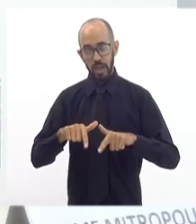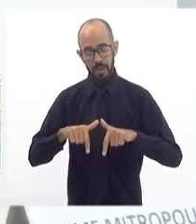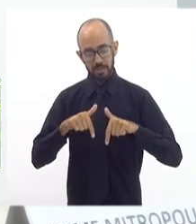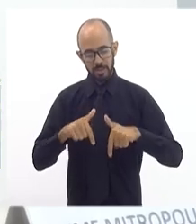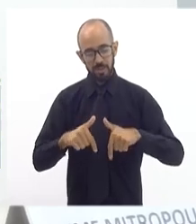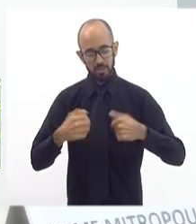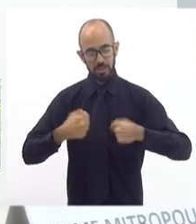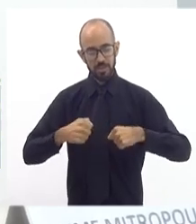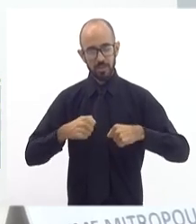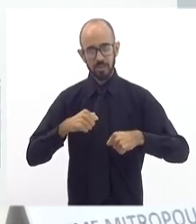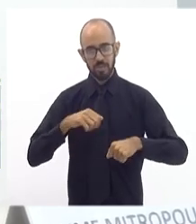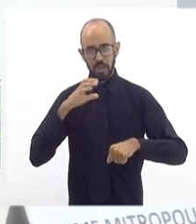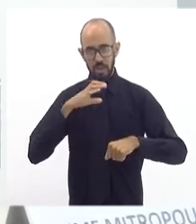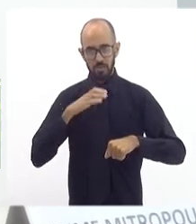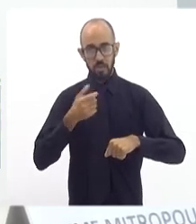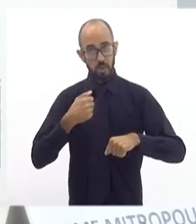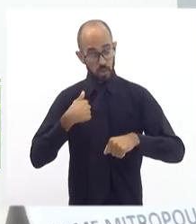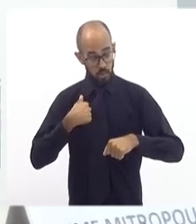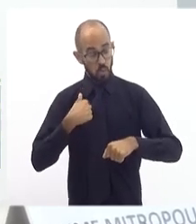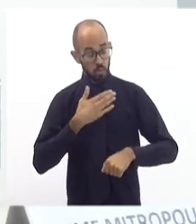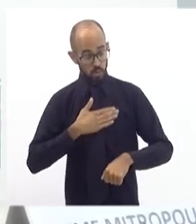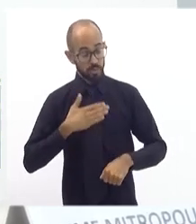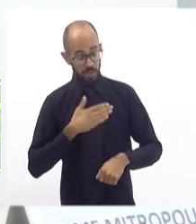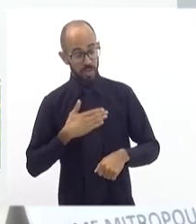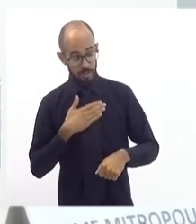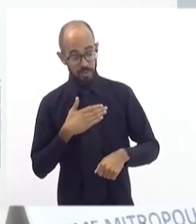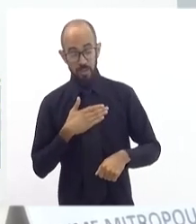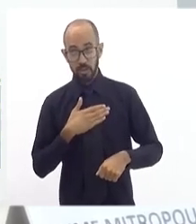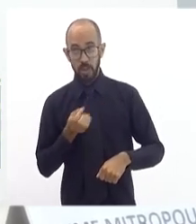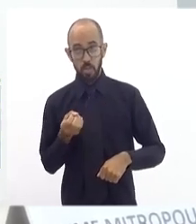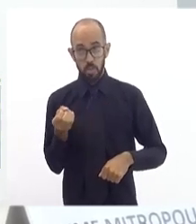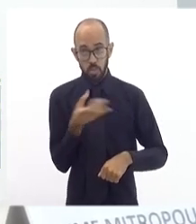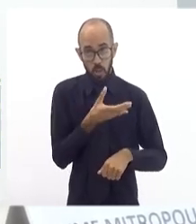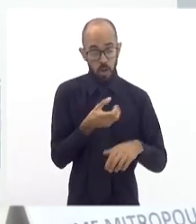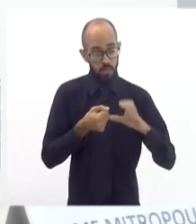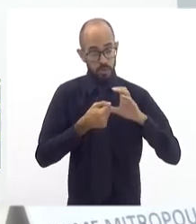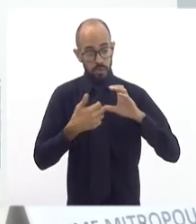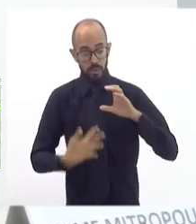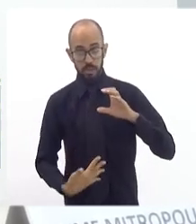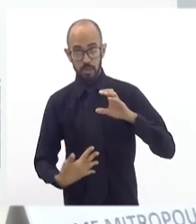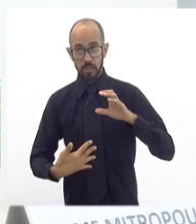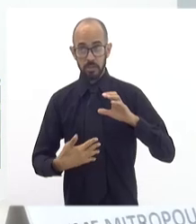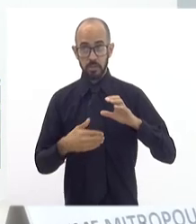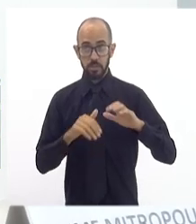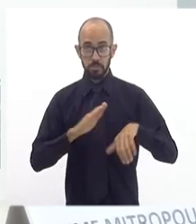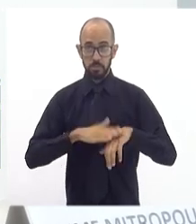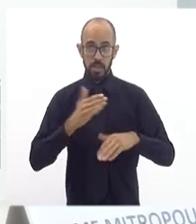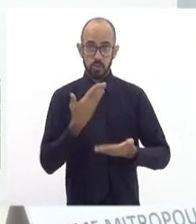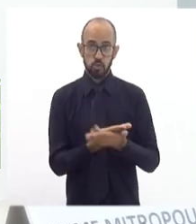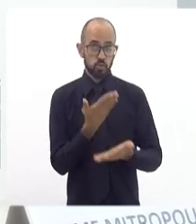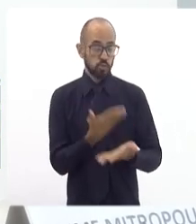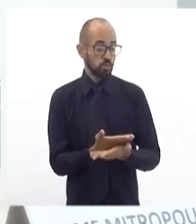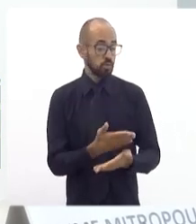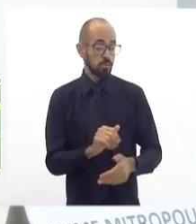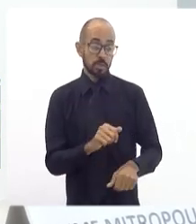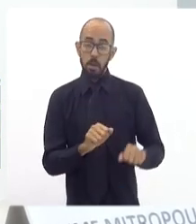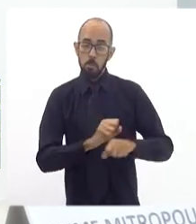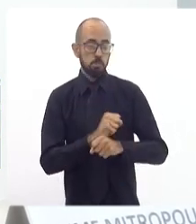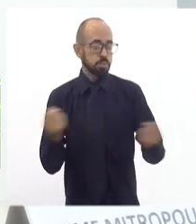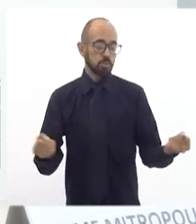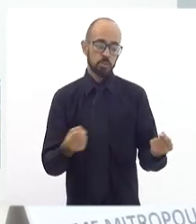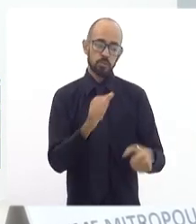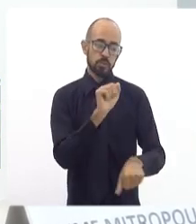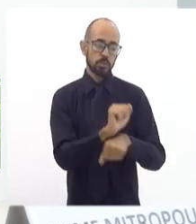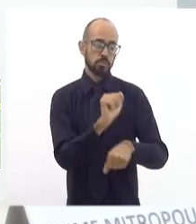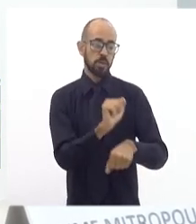claro eu gostaria de instruir lá melhor eu gostaria de ter novos elementos mais é impossível esperar porque a